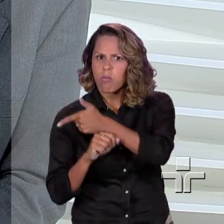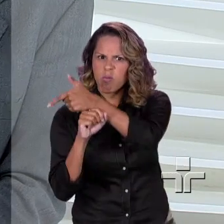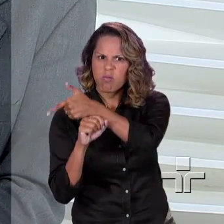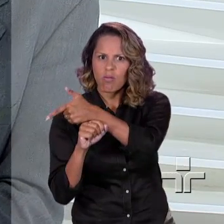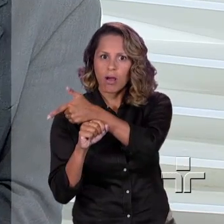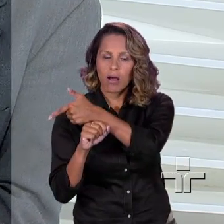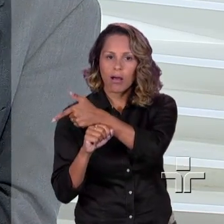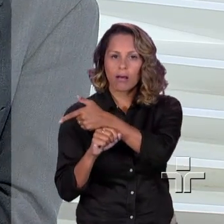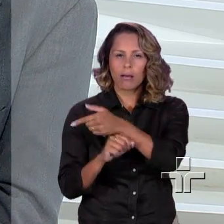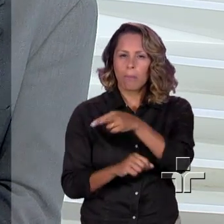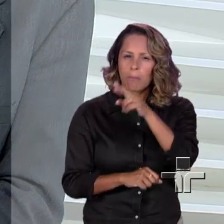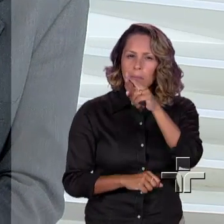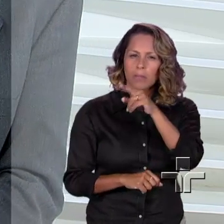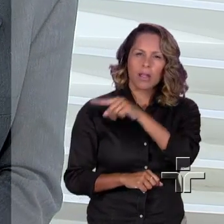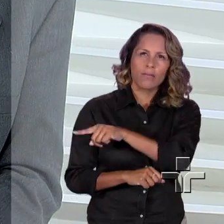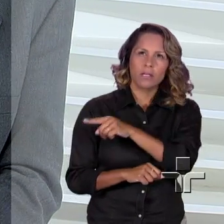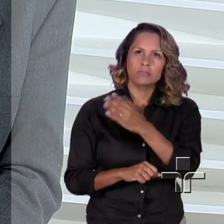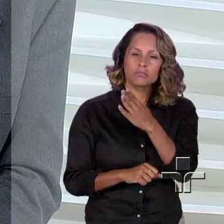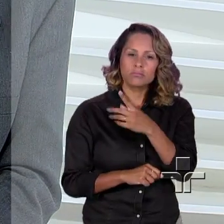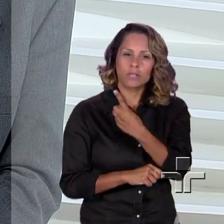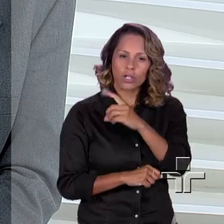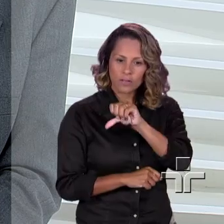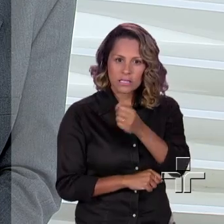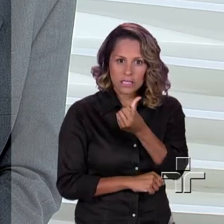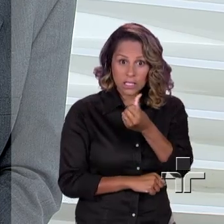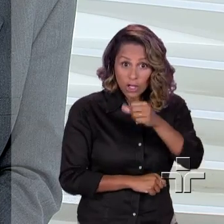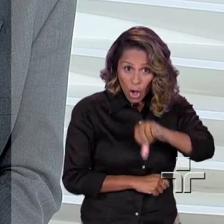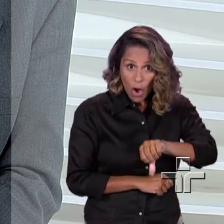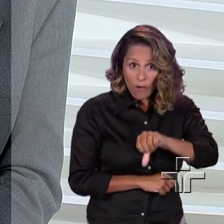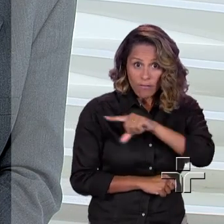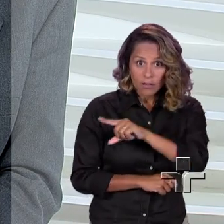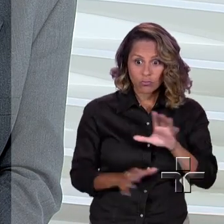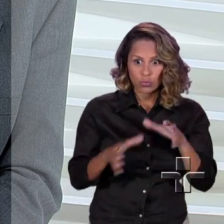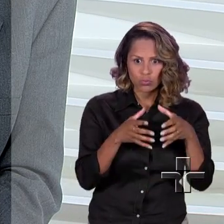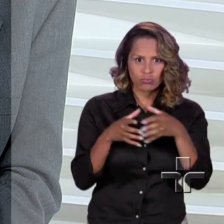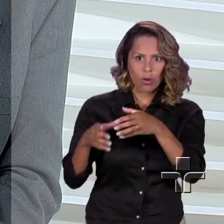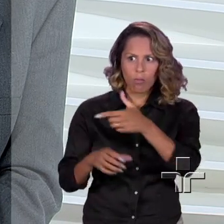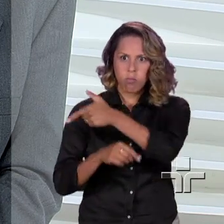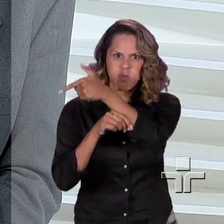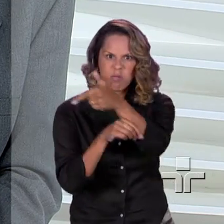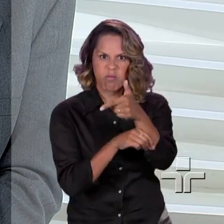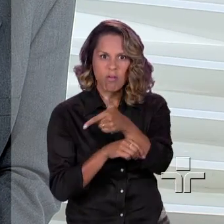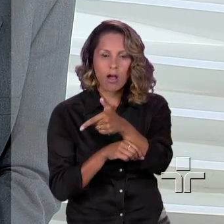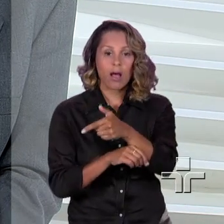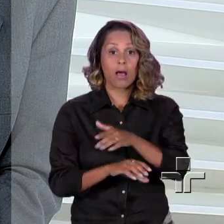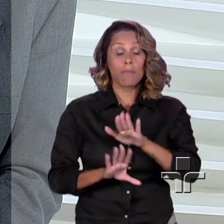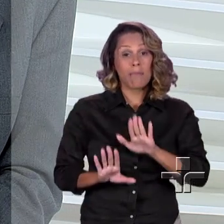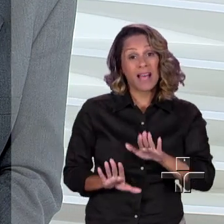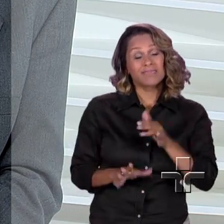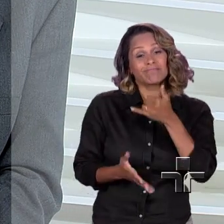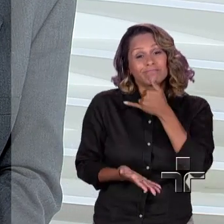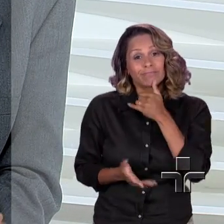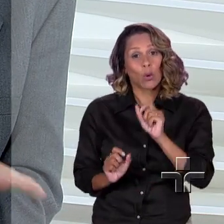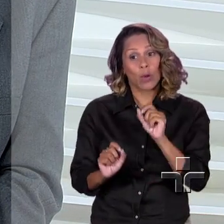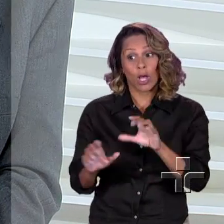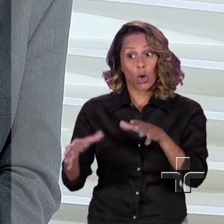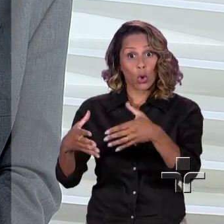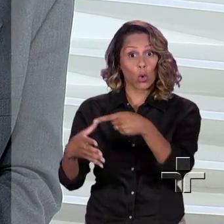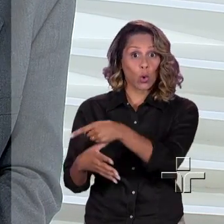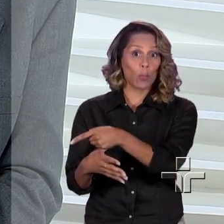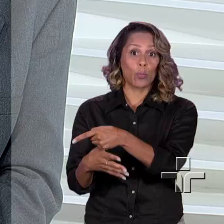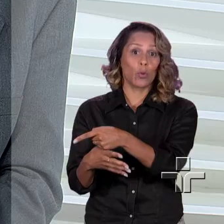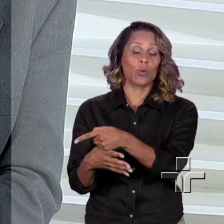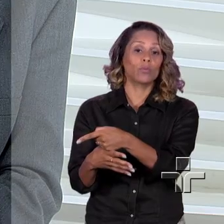de 69, 69. E infelizmente para a organização deles, a organização